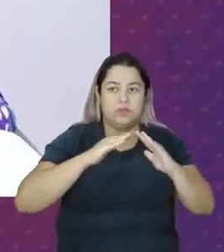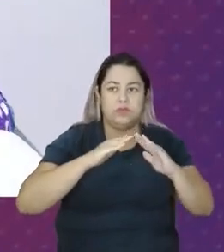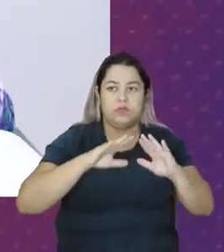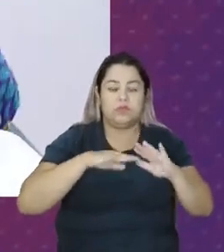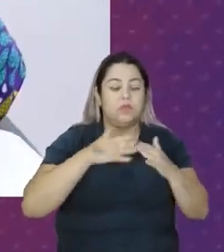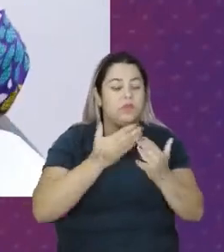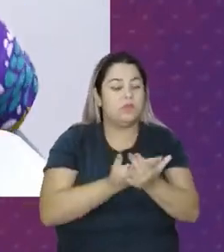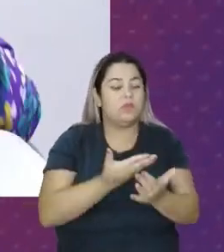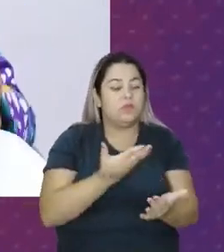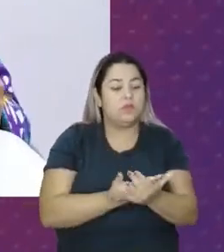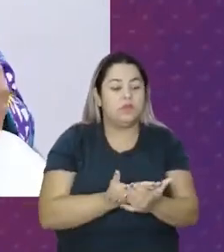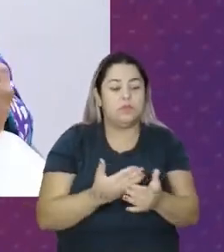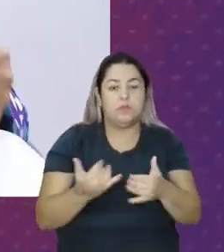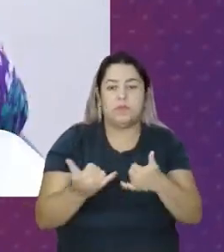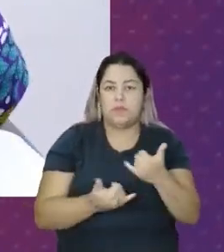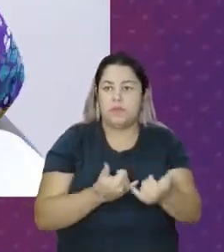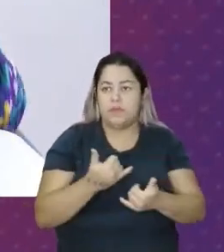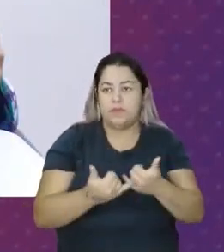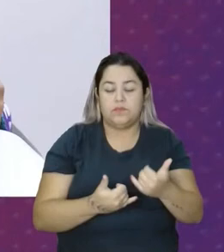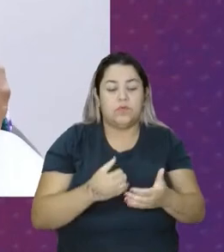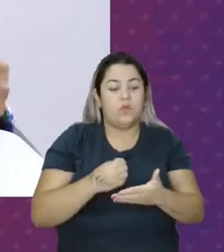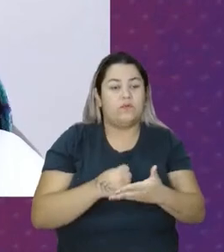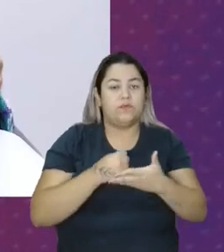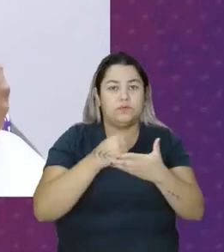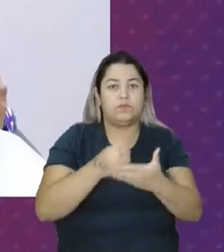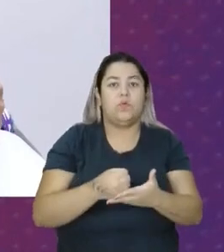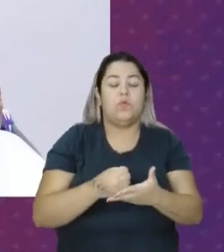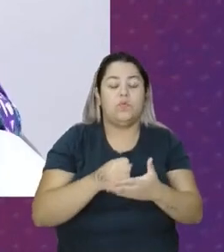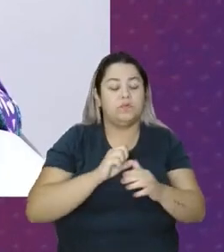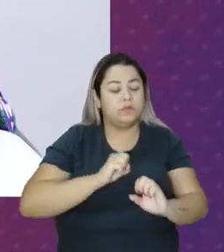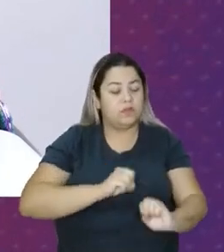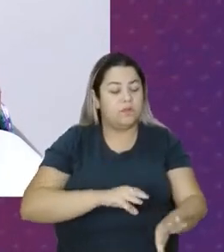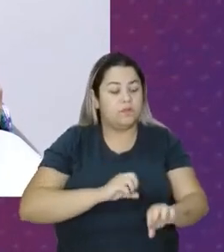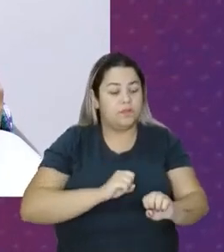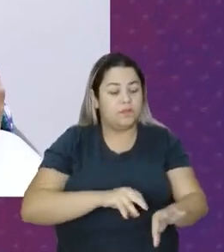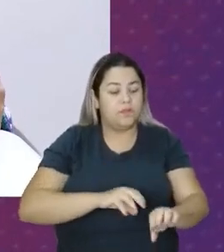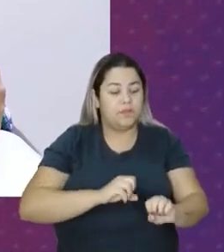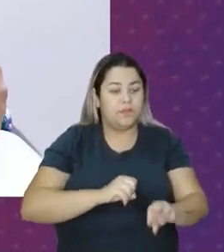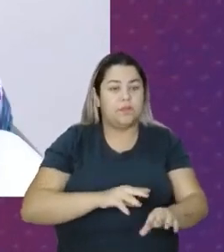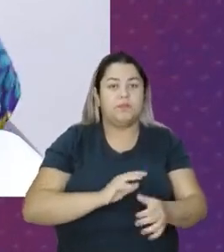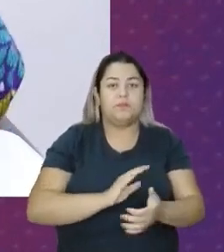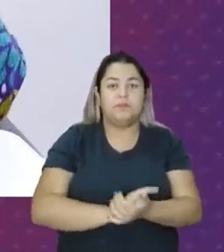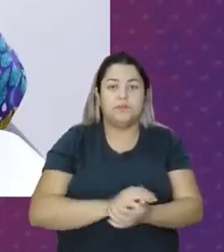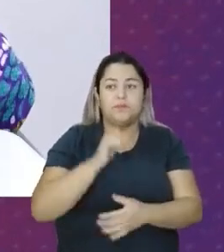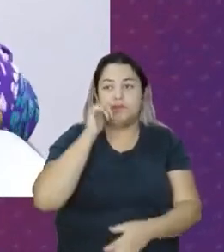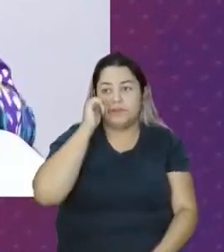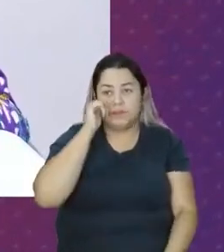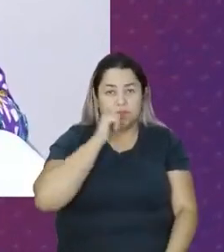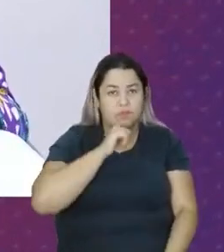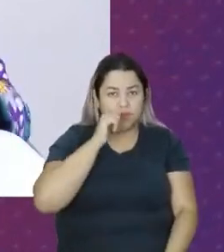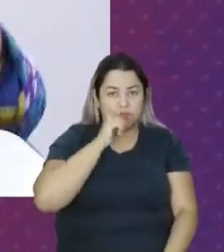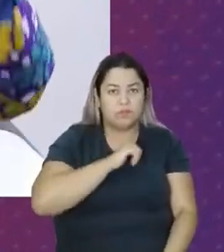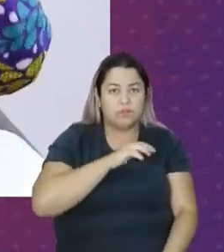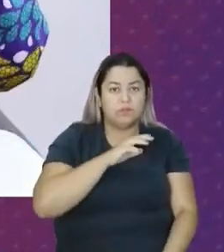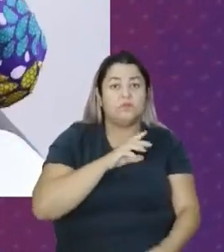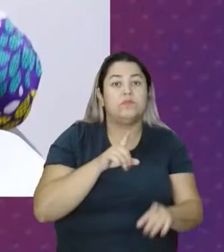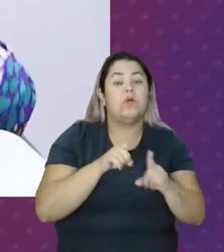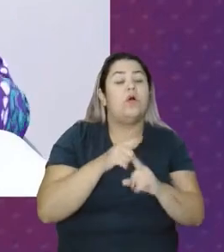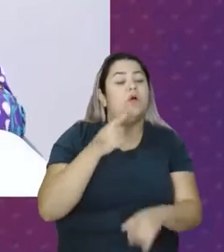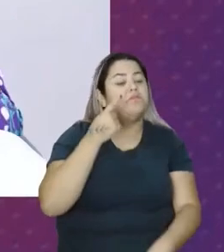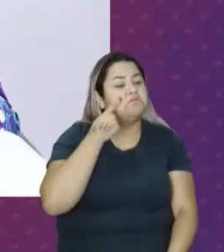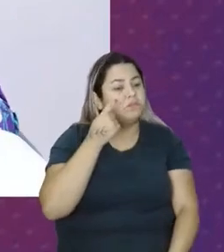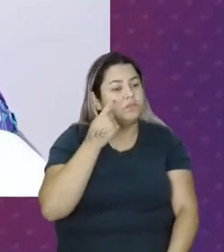suas crianças e nunca sequer ofereceram letramento para essa mulher, um desembargador. Então, olha